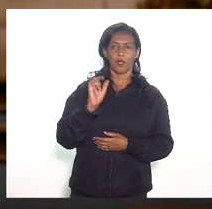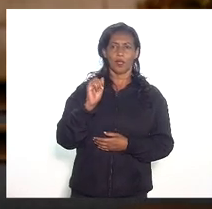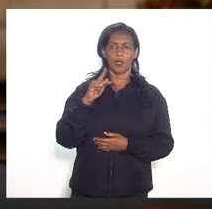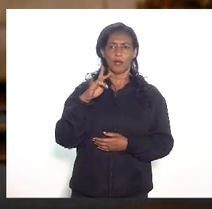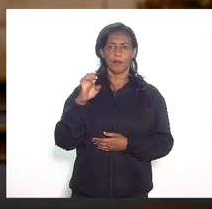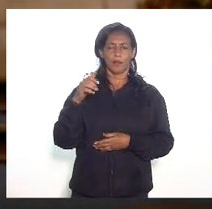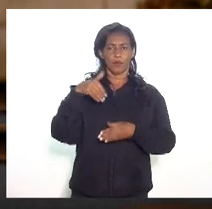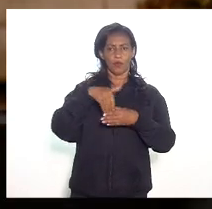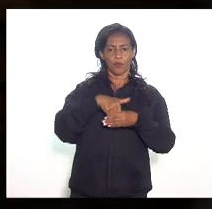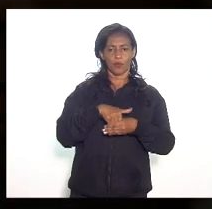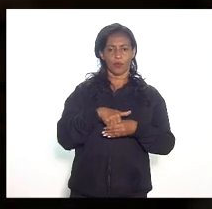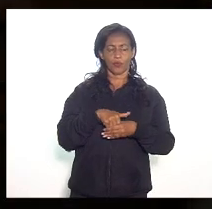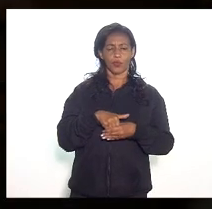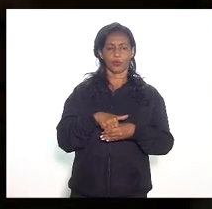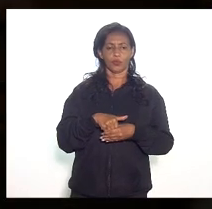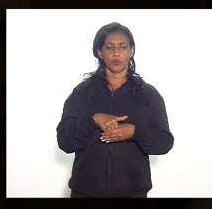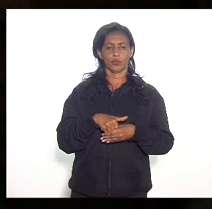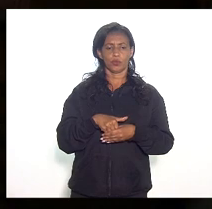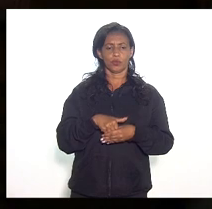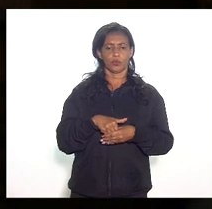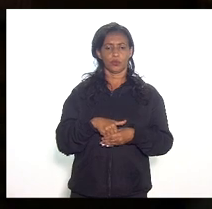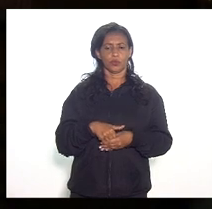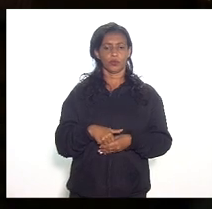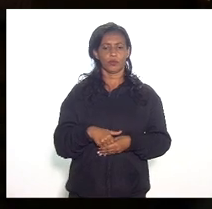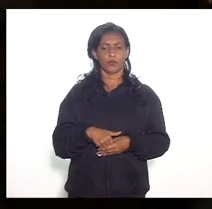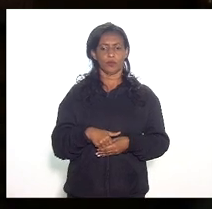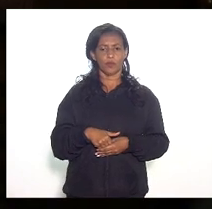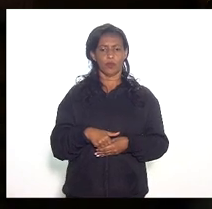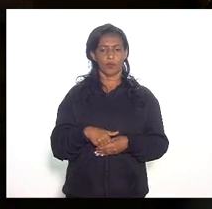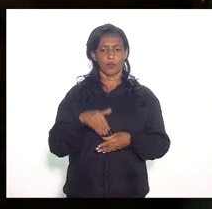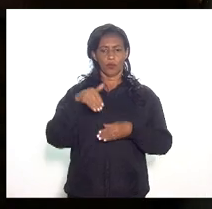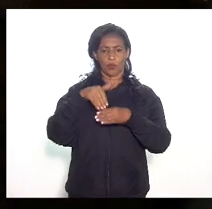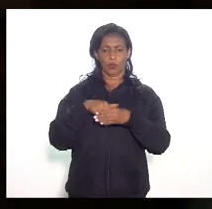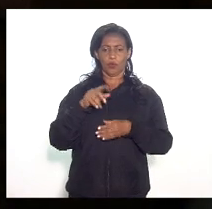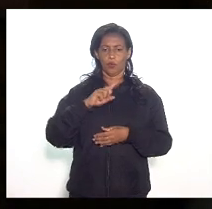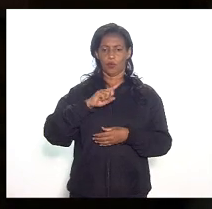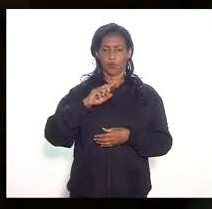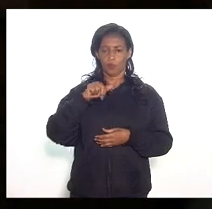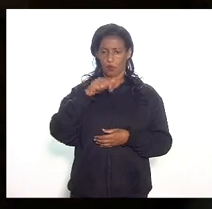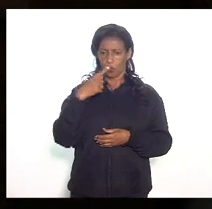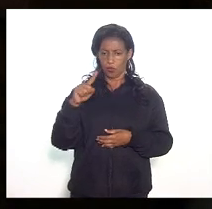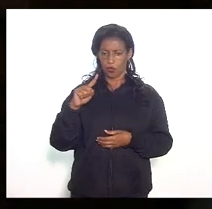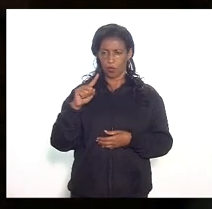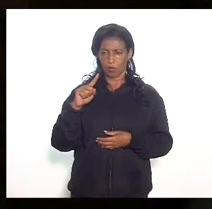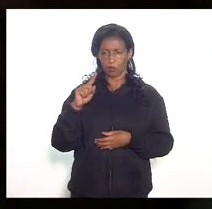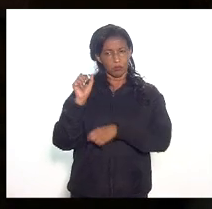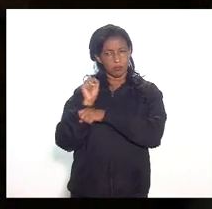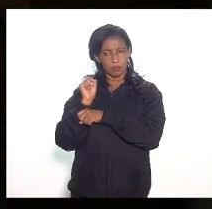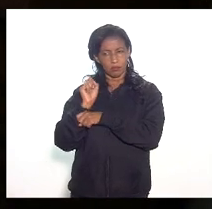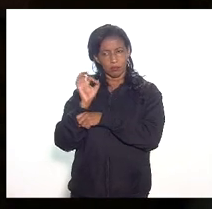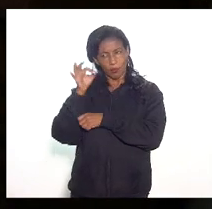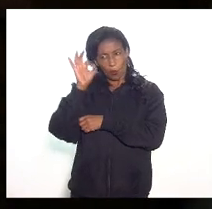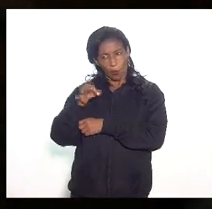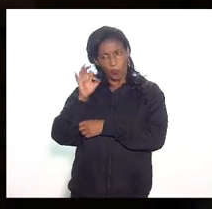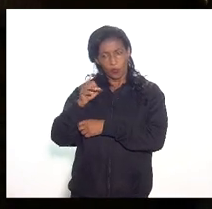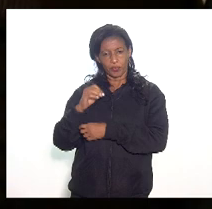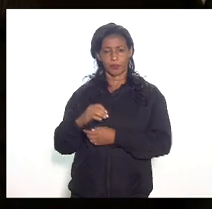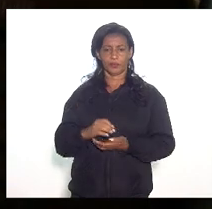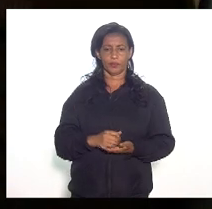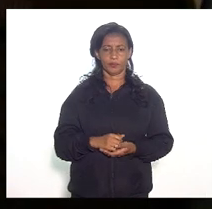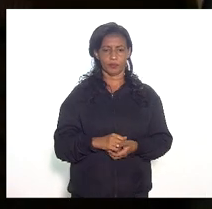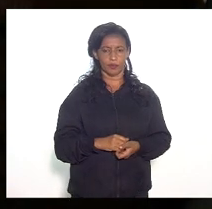deputado Felipe Soares votou não deixa eu confirmar aqui aqui porque o Felipe Soares não está anotado aqui